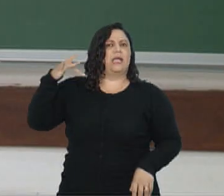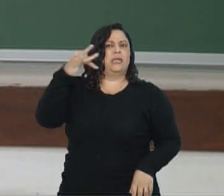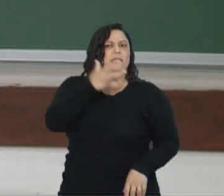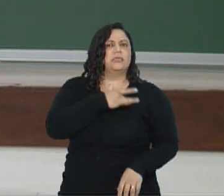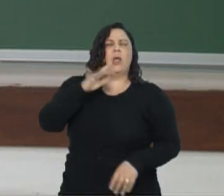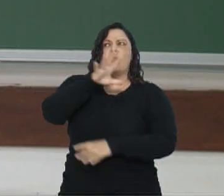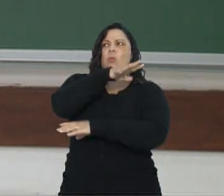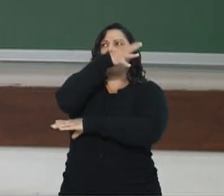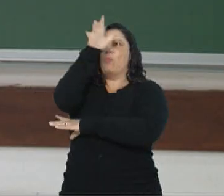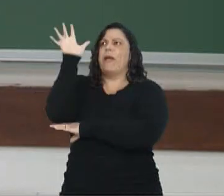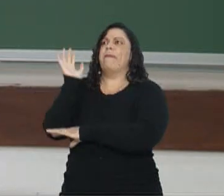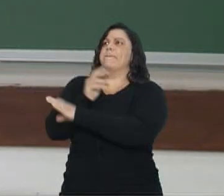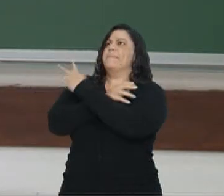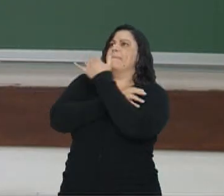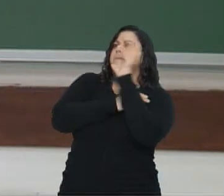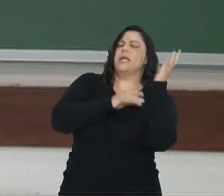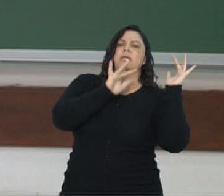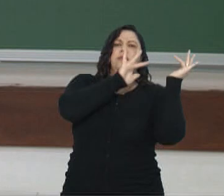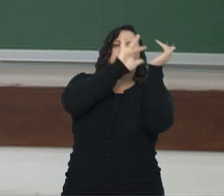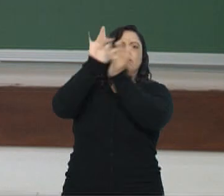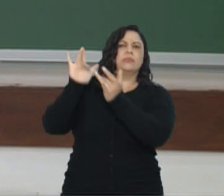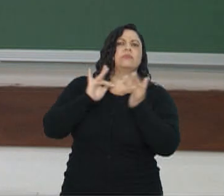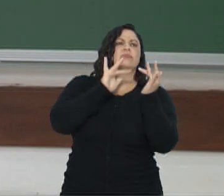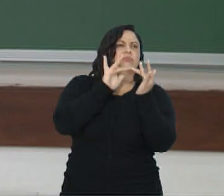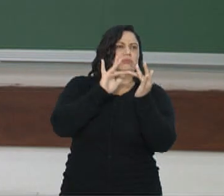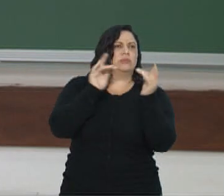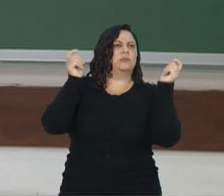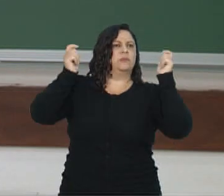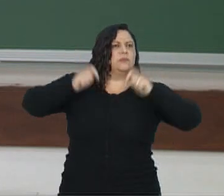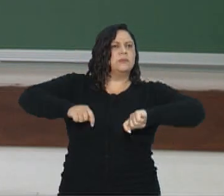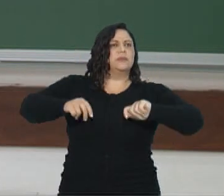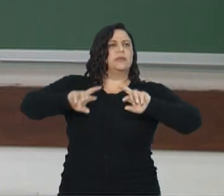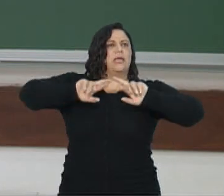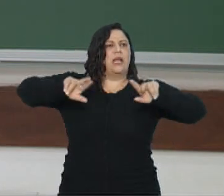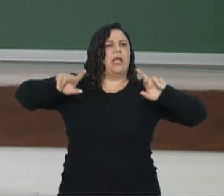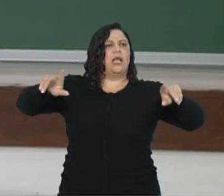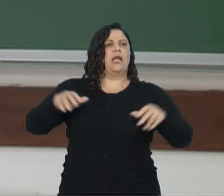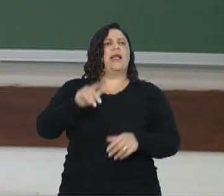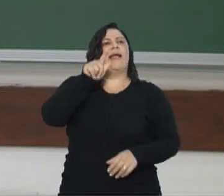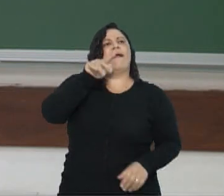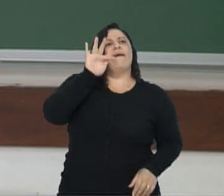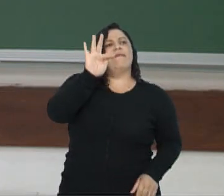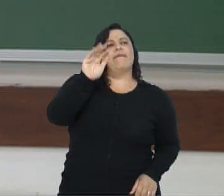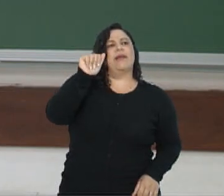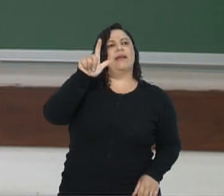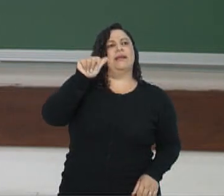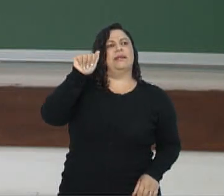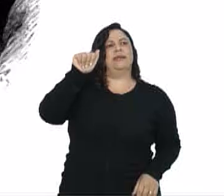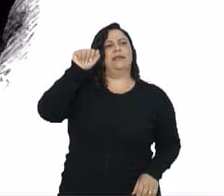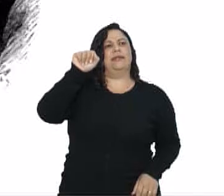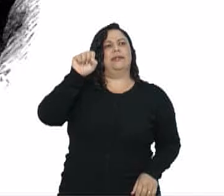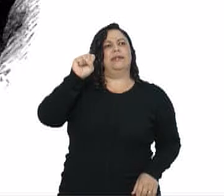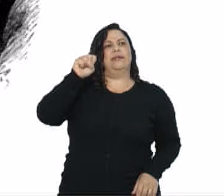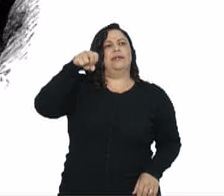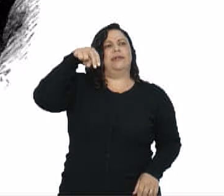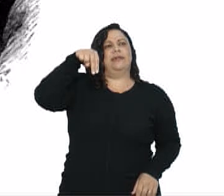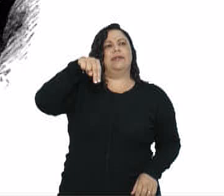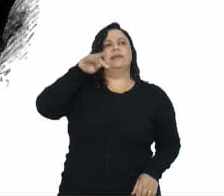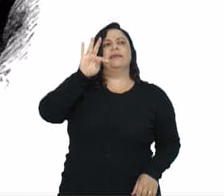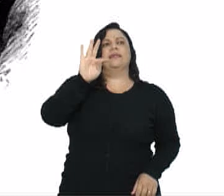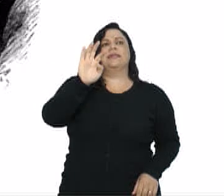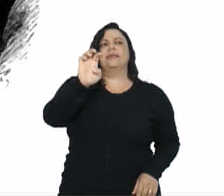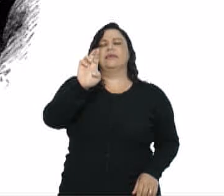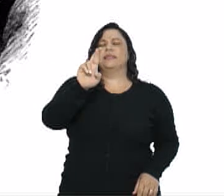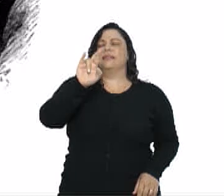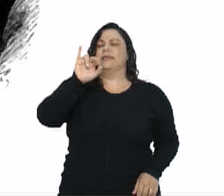teria contato com a natureza. Esses aí eram chamados de falanstérios. Nela, as pessoas seriam livres para viver os seus prazeres.